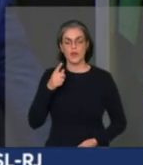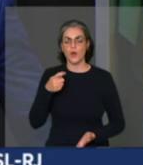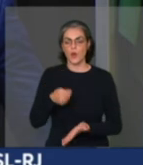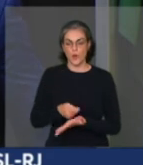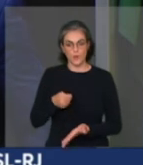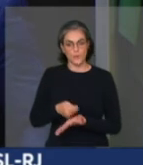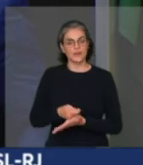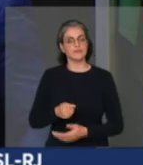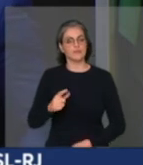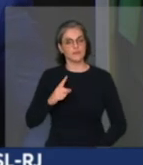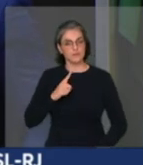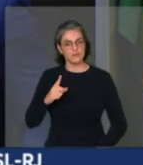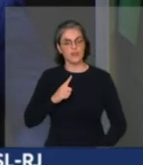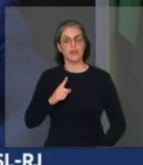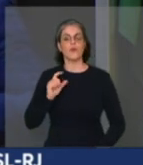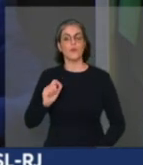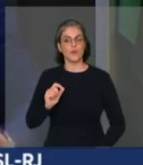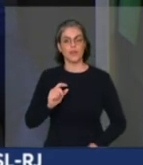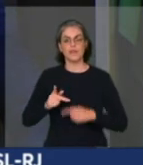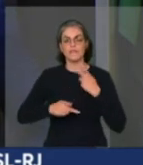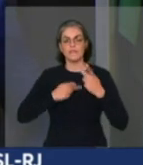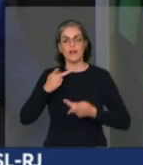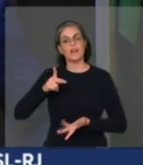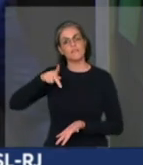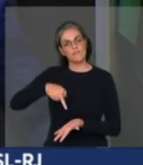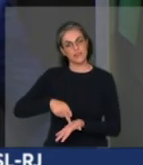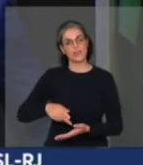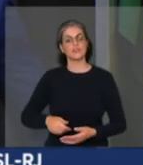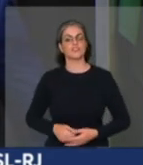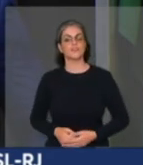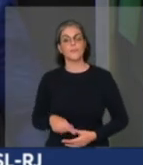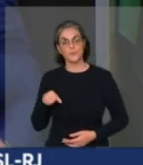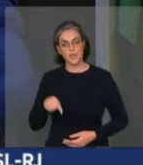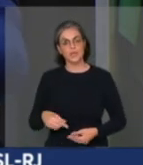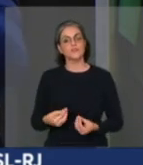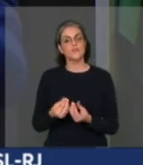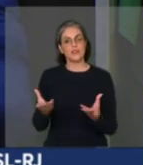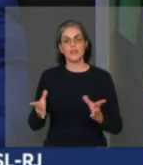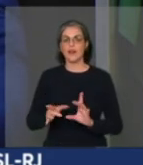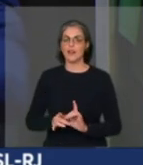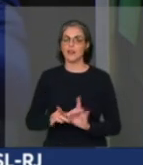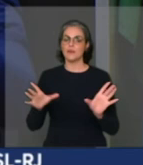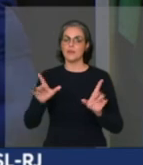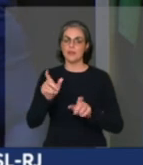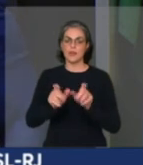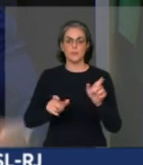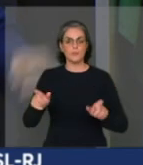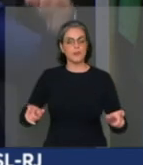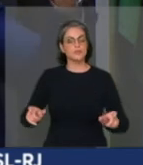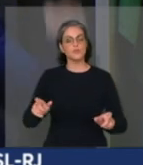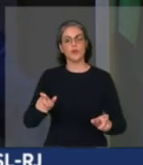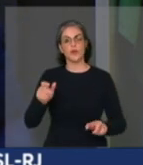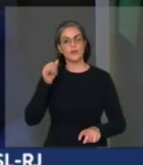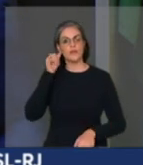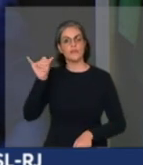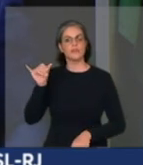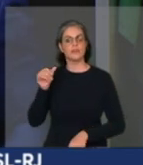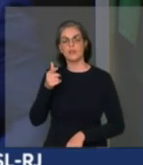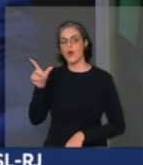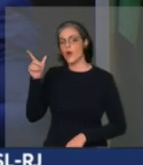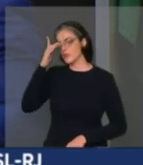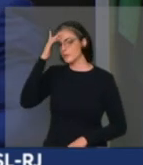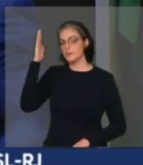dever de falar a verdade para libertar o povo de canalhas mentirosos